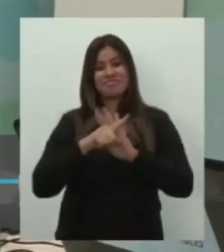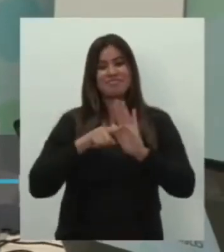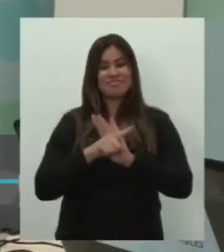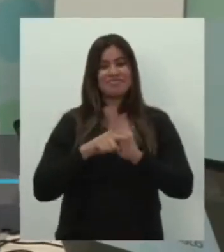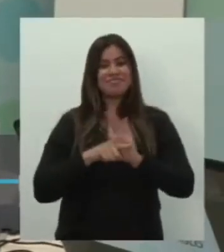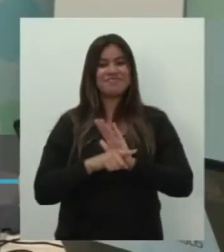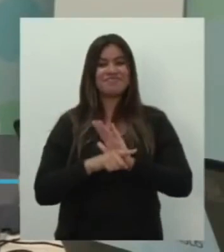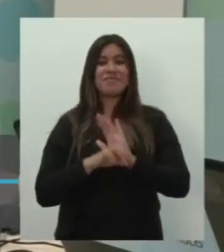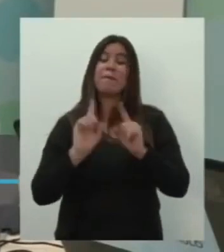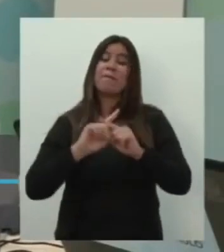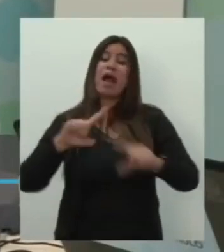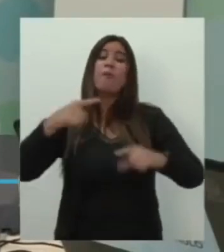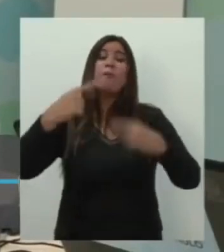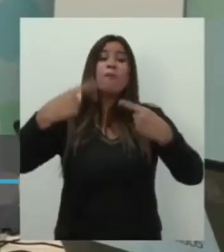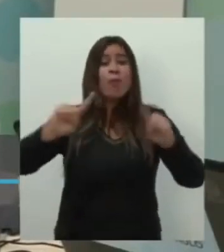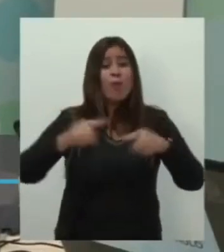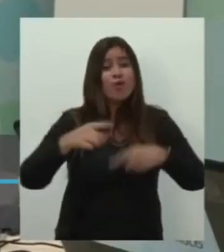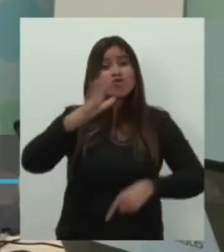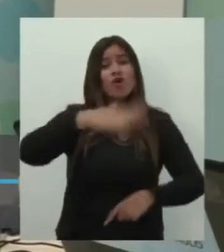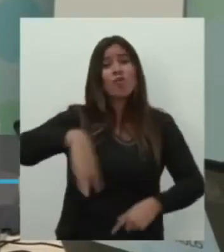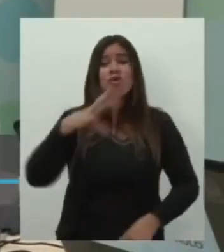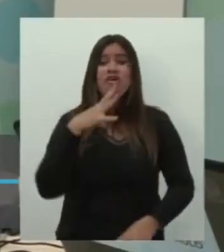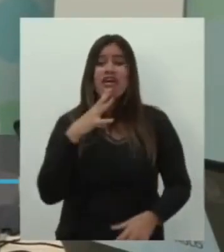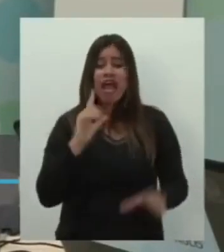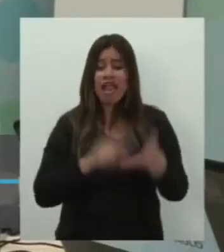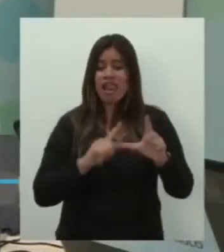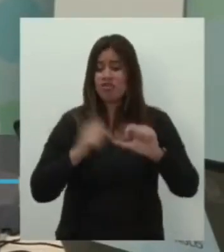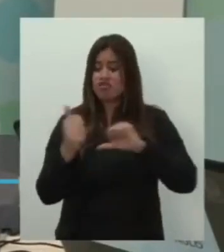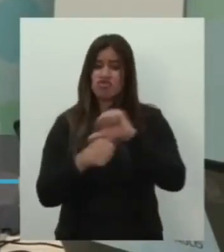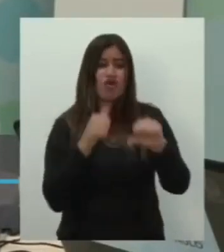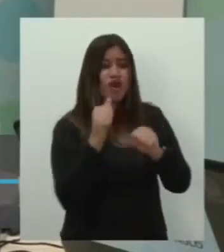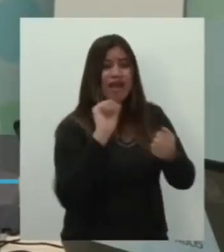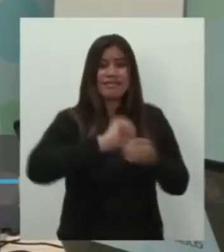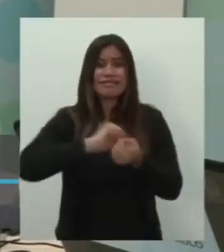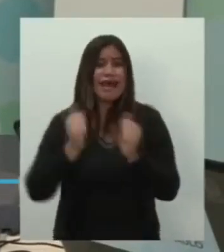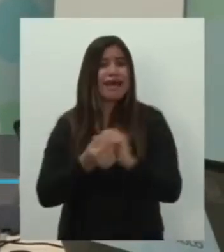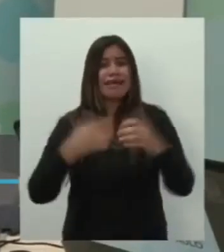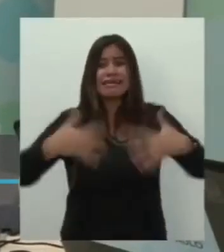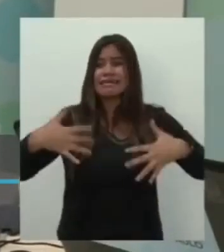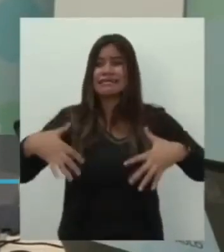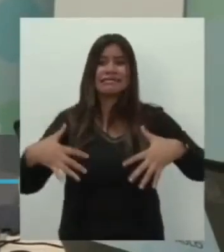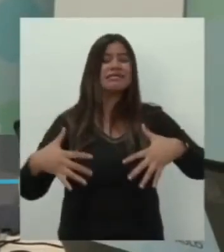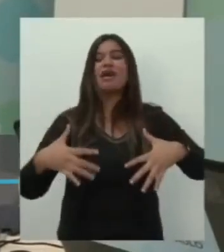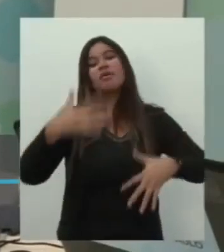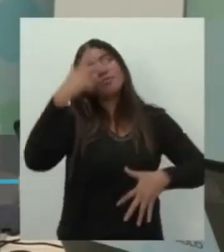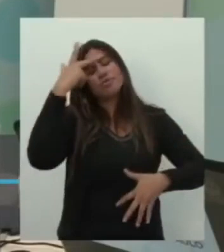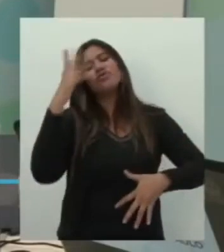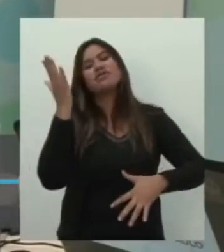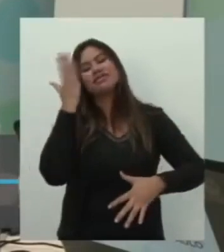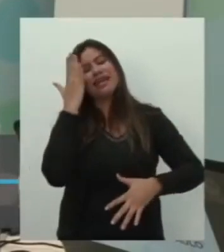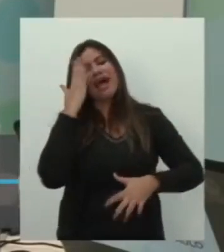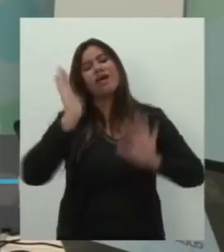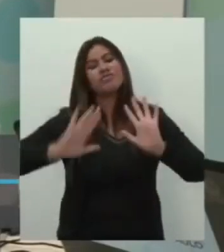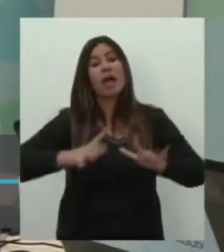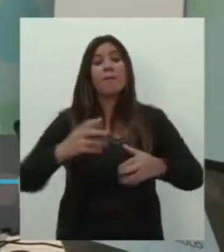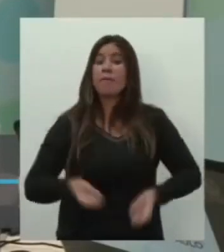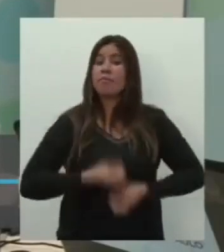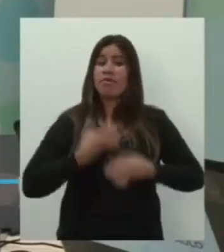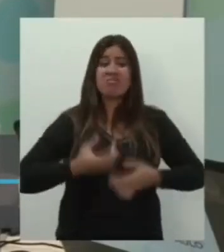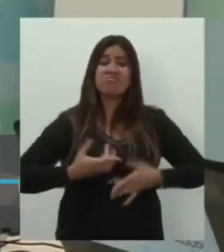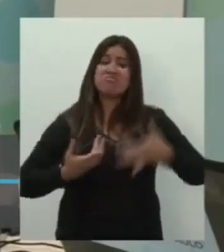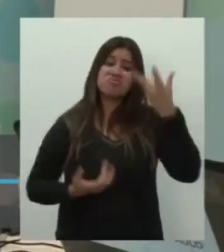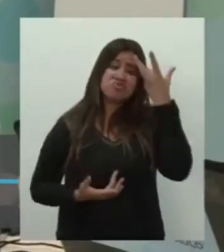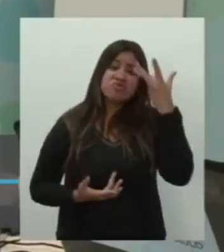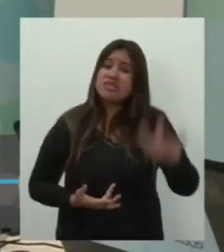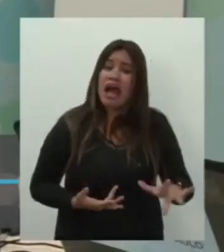mundo conhece. Então, eu vou mudando a letra à medida que eu vou cantando a minha música, e as pessoas sabem. No poema, as pessoas não sabem, então